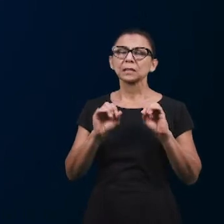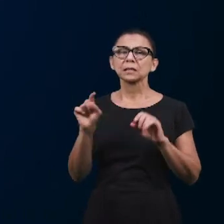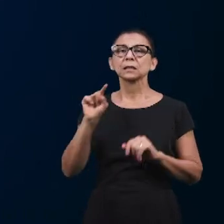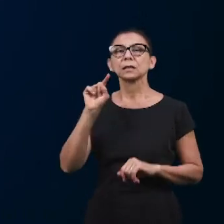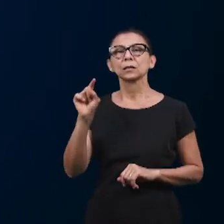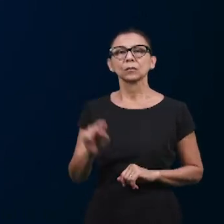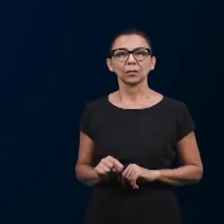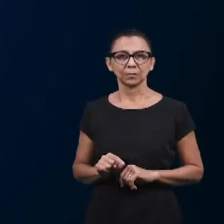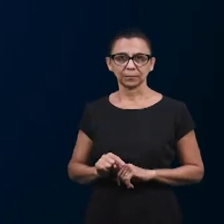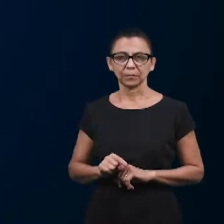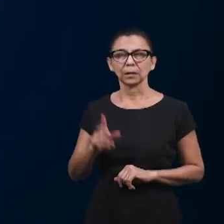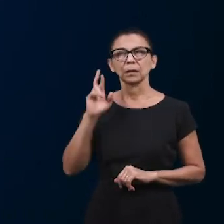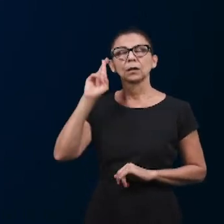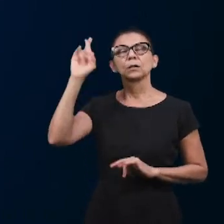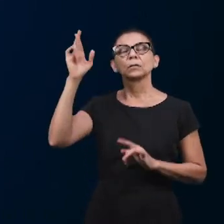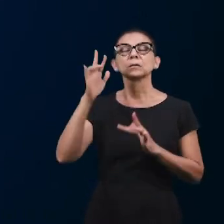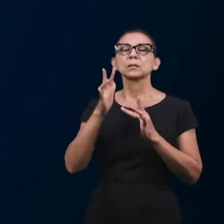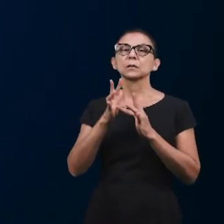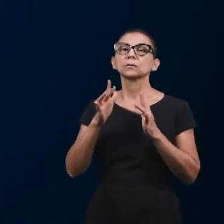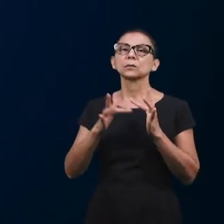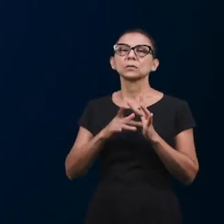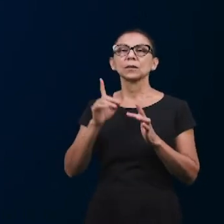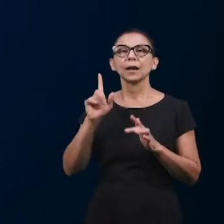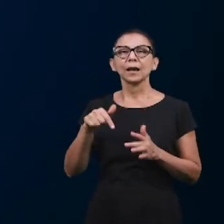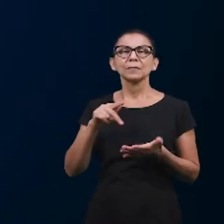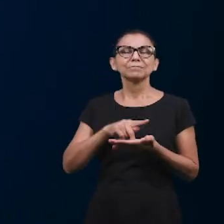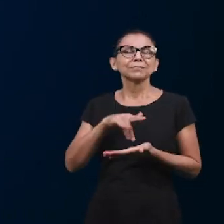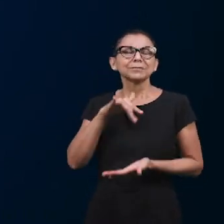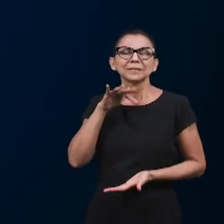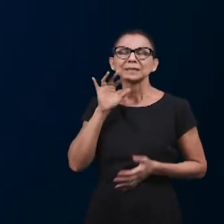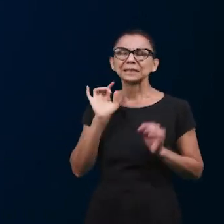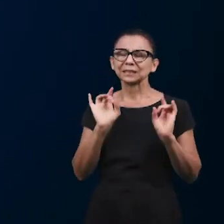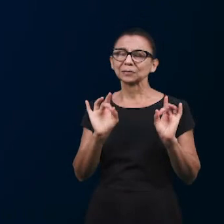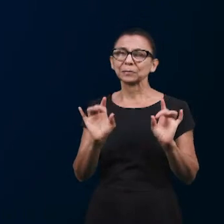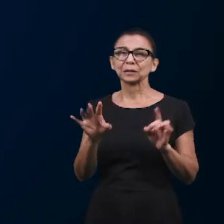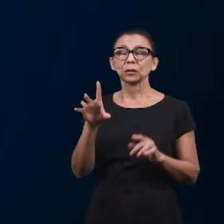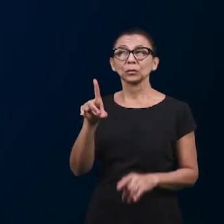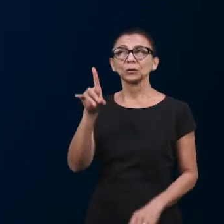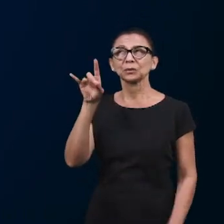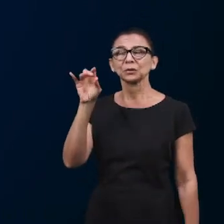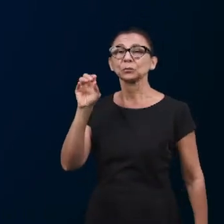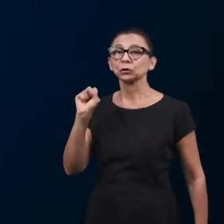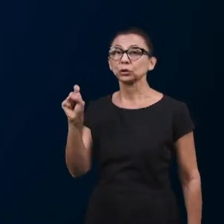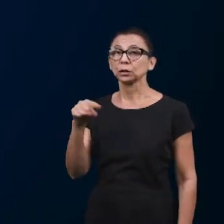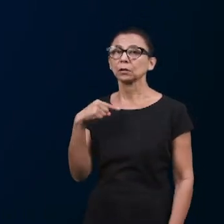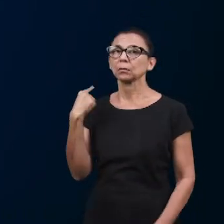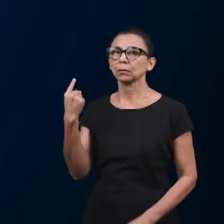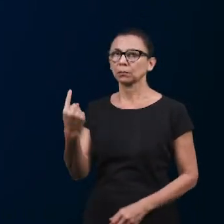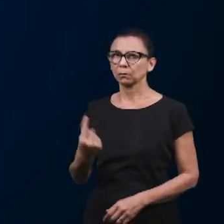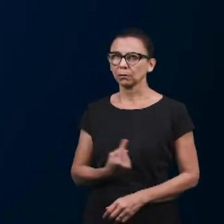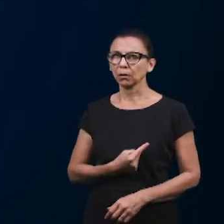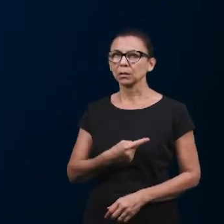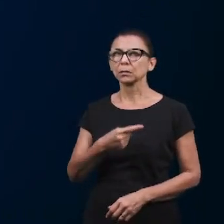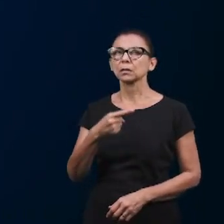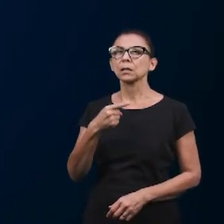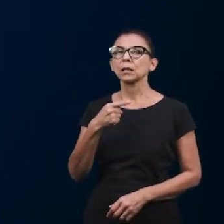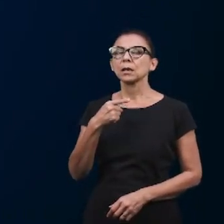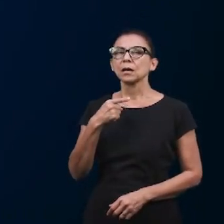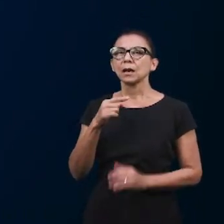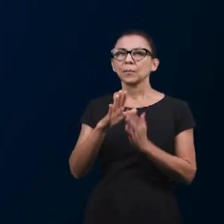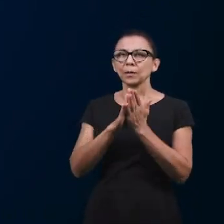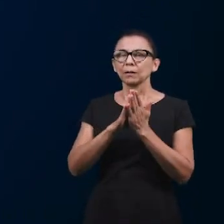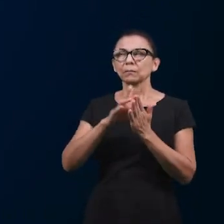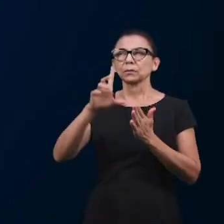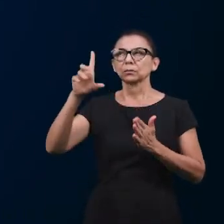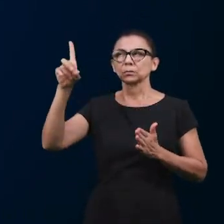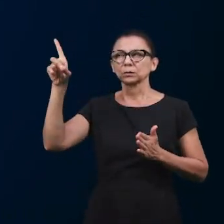Senhor Jesus, ele é um tesouro de muito valor. E um dia nós ouvimos a palavra do Senhor e guardamos em nosso